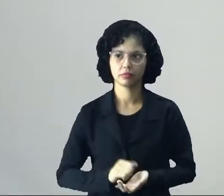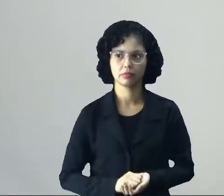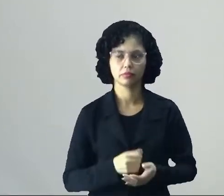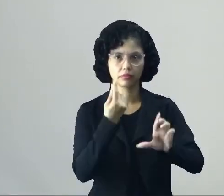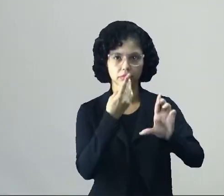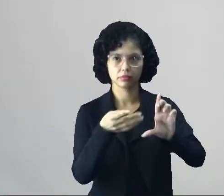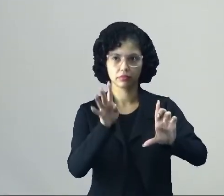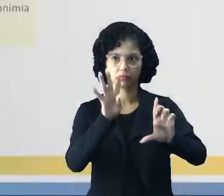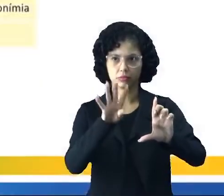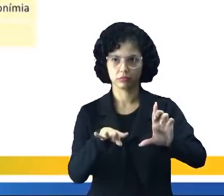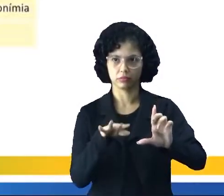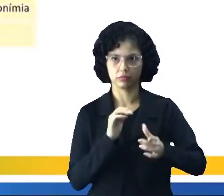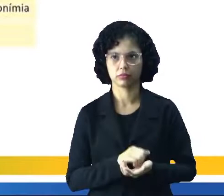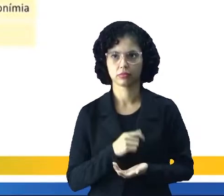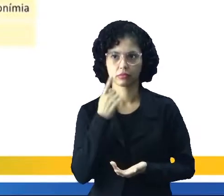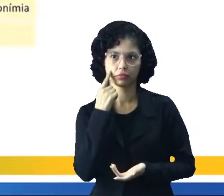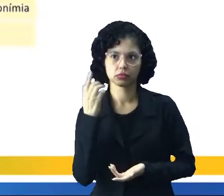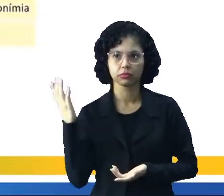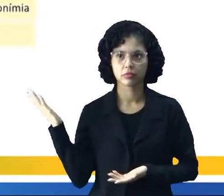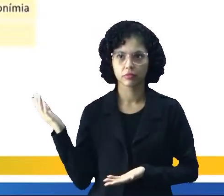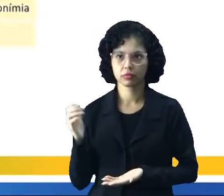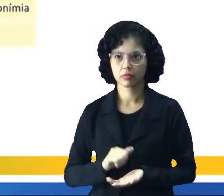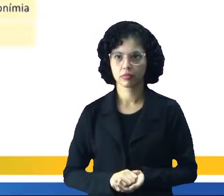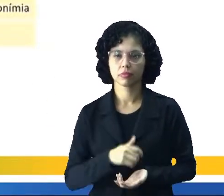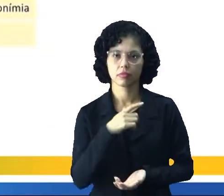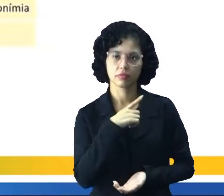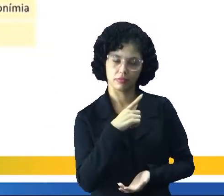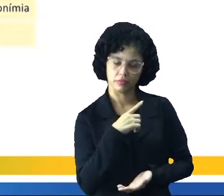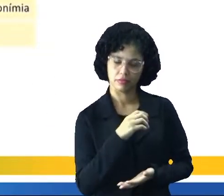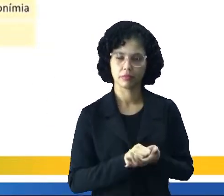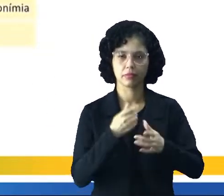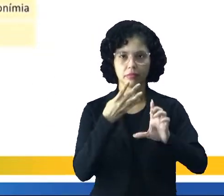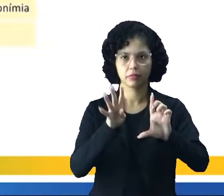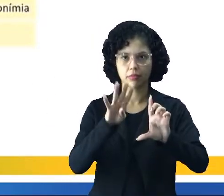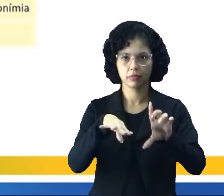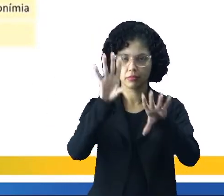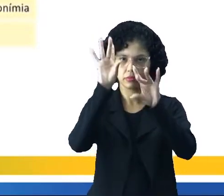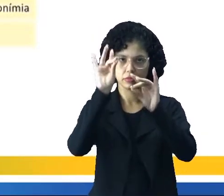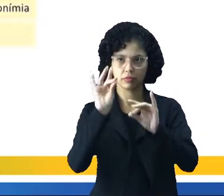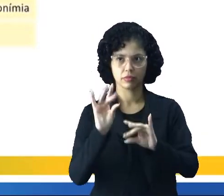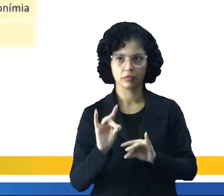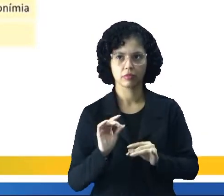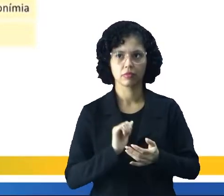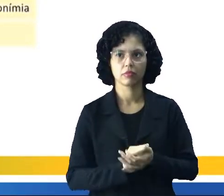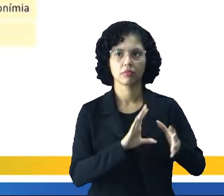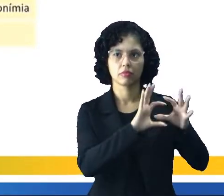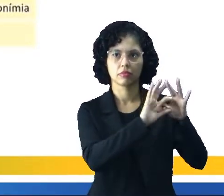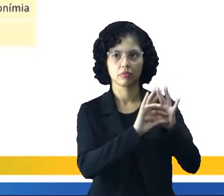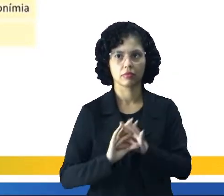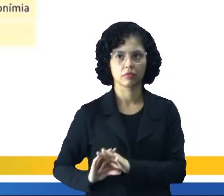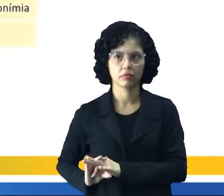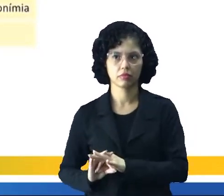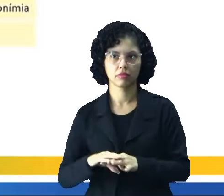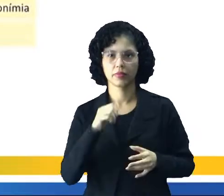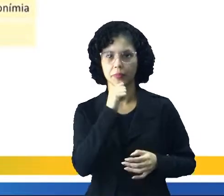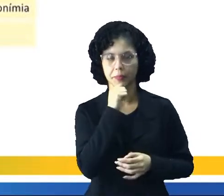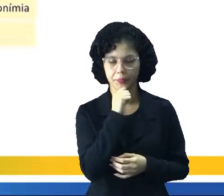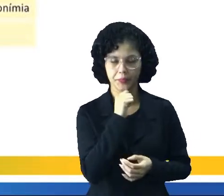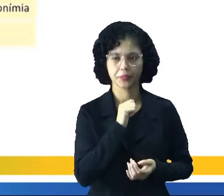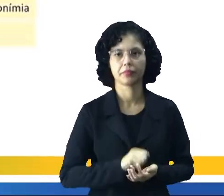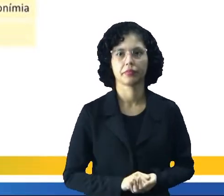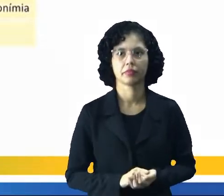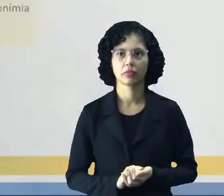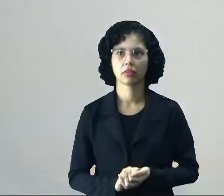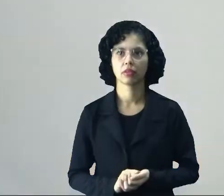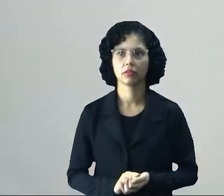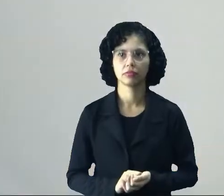o quadro, né? Vamos lá observar? Então, nós temos aqui esse quadro esquemático da coesão referencial.